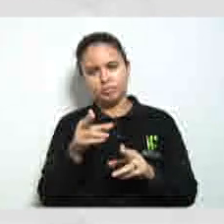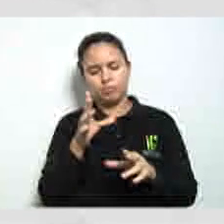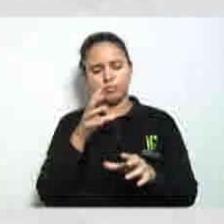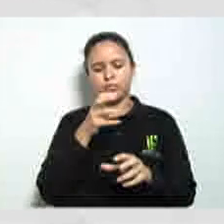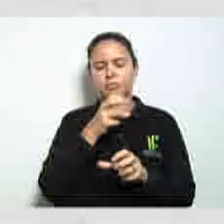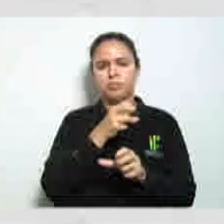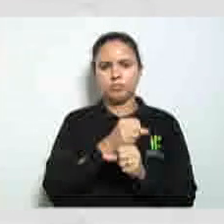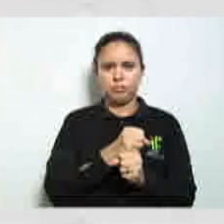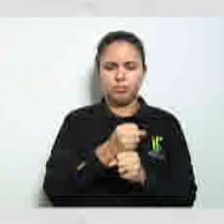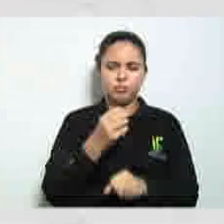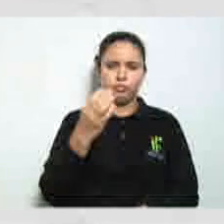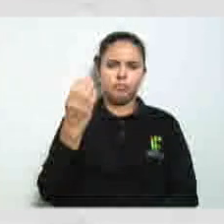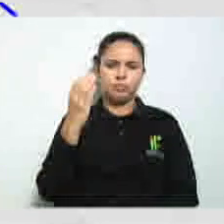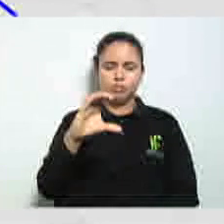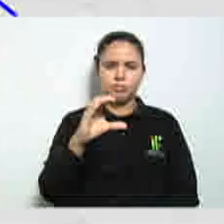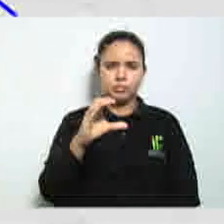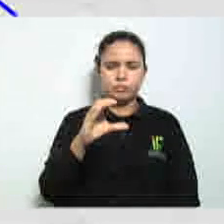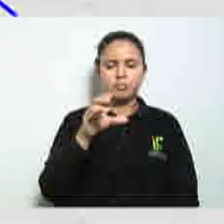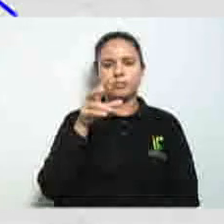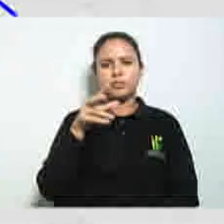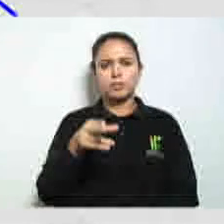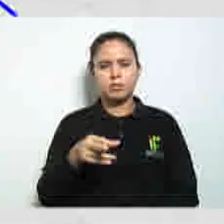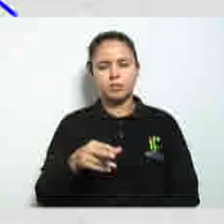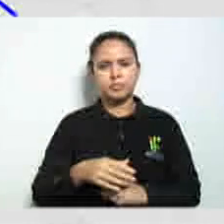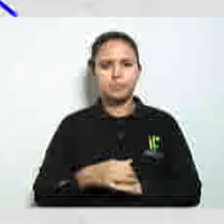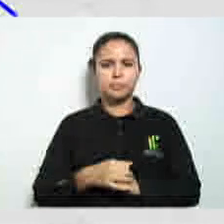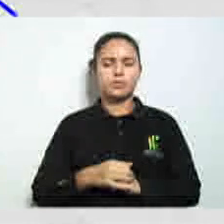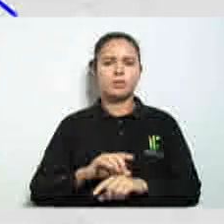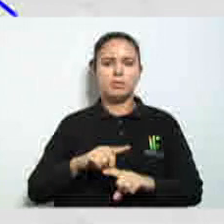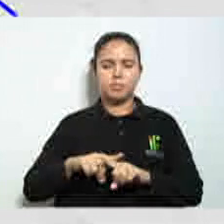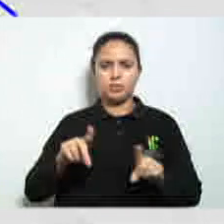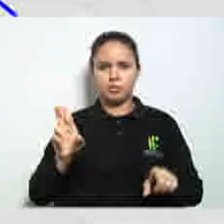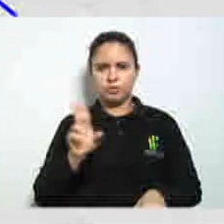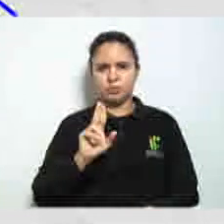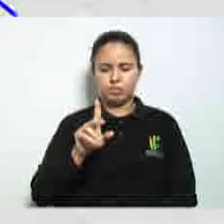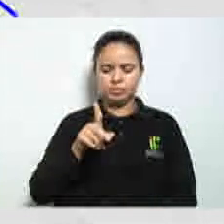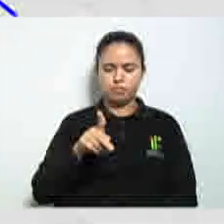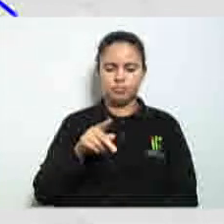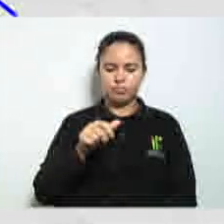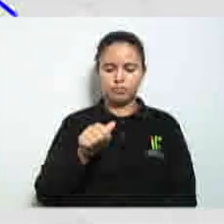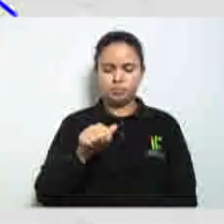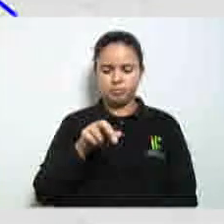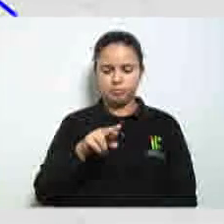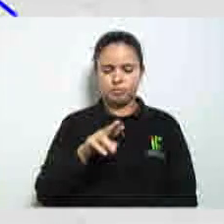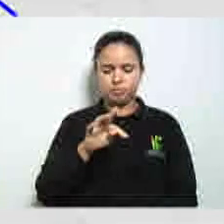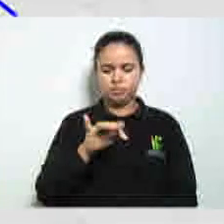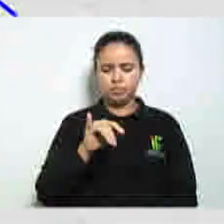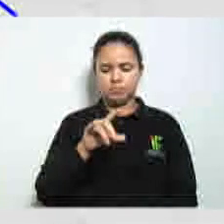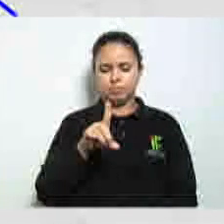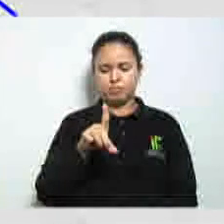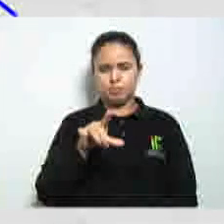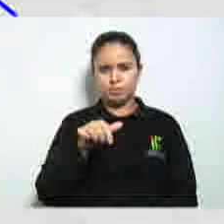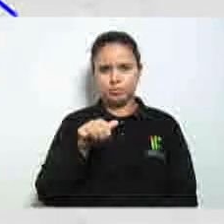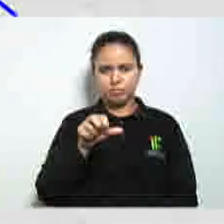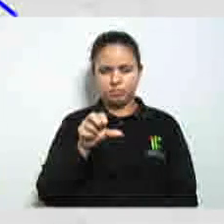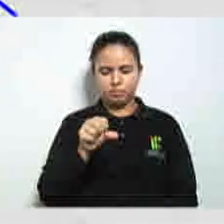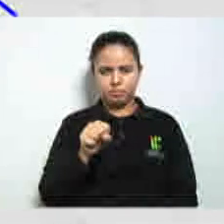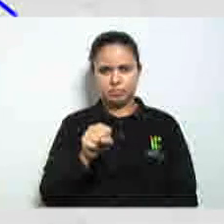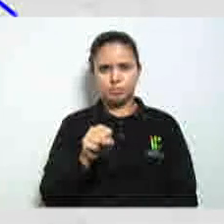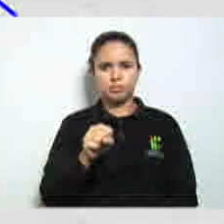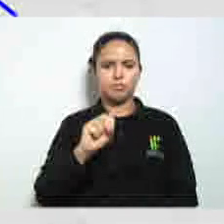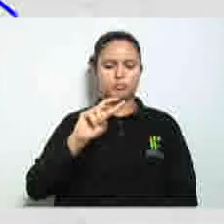dos créditos. Do mesmo jeito, mas é partidas dobradas. Correto? Ó, que os dois valores